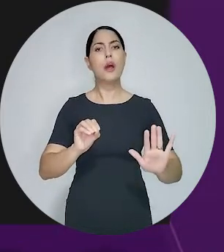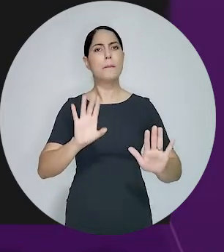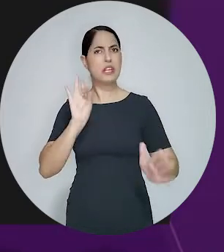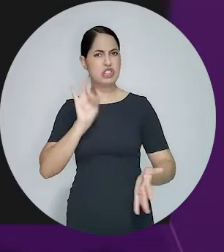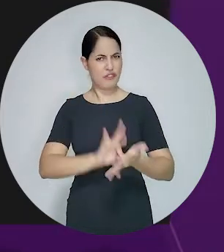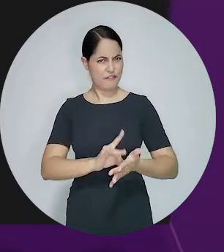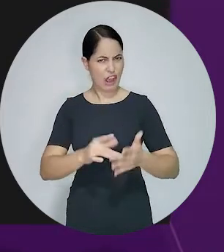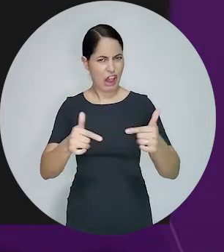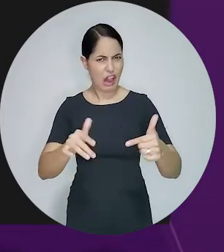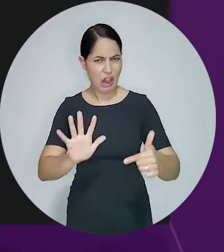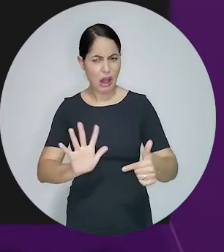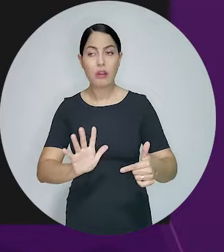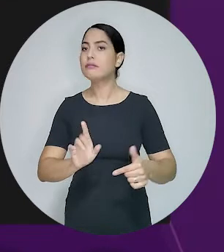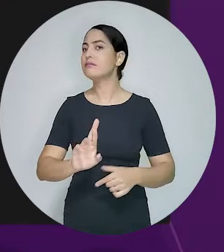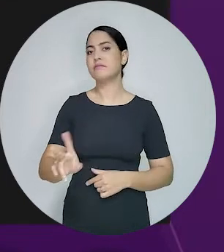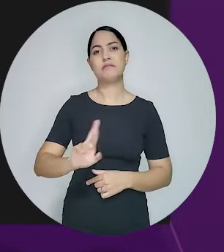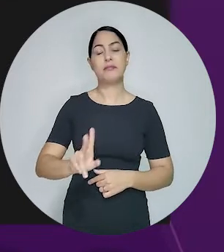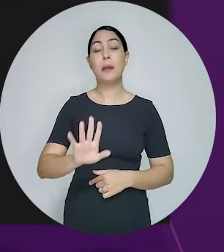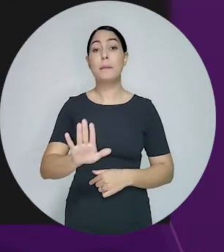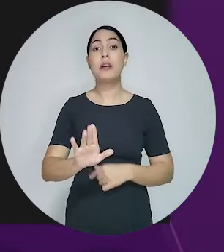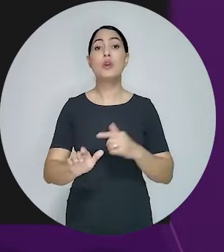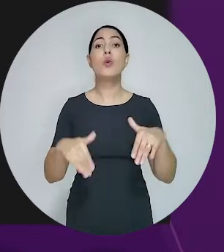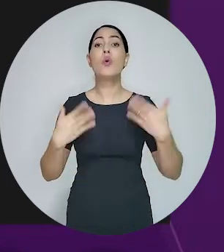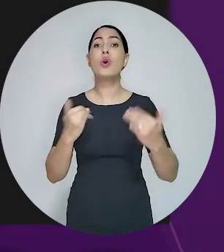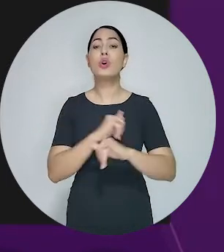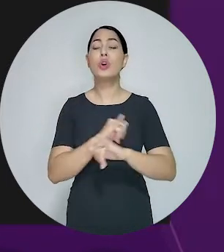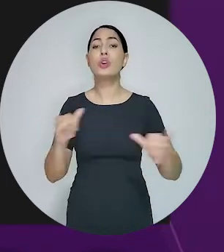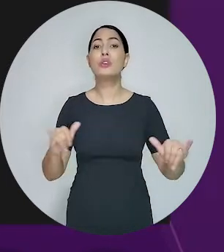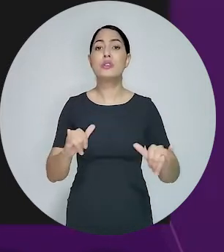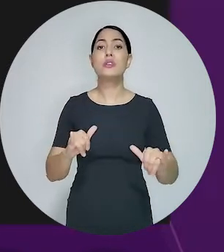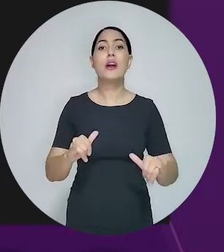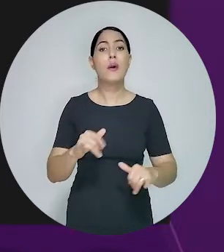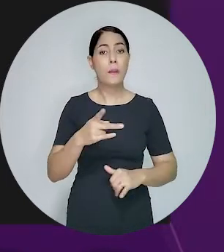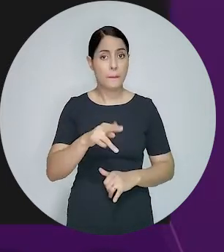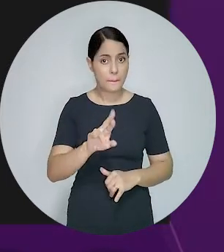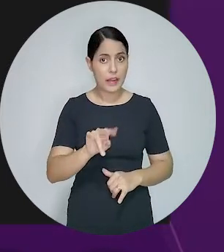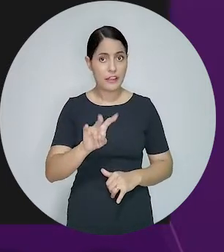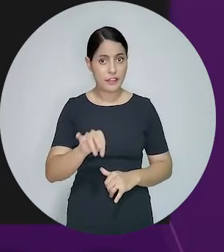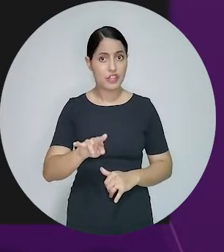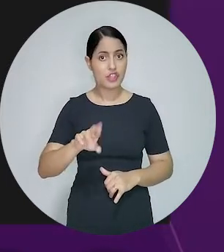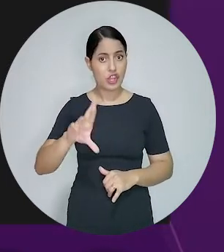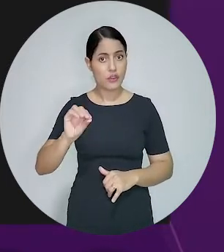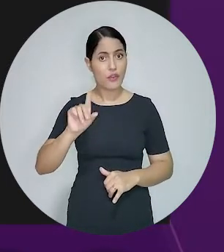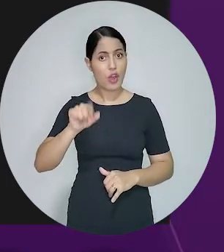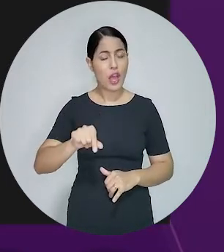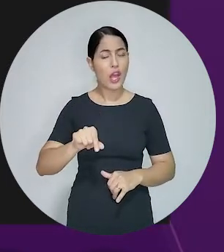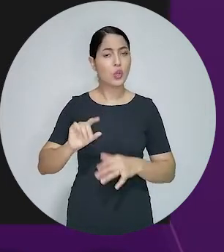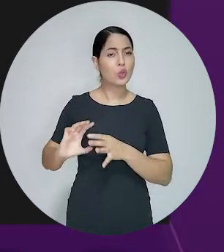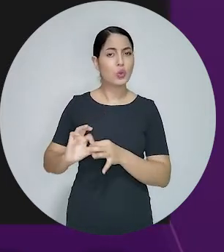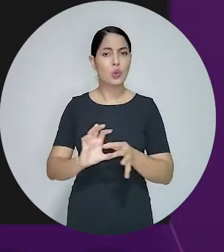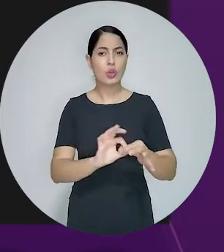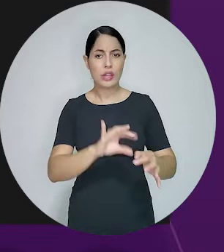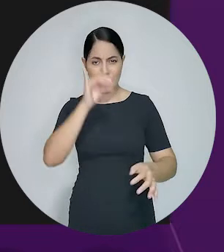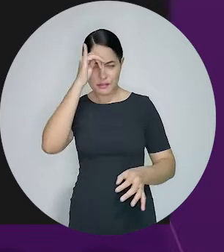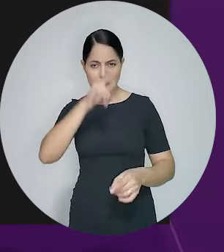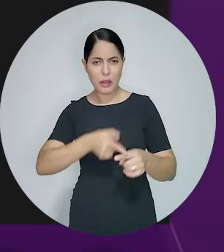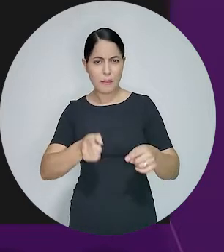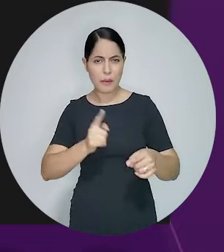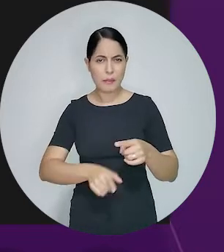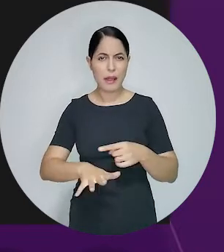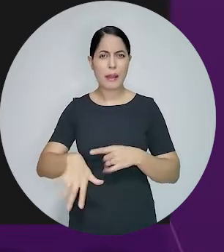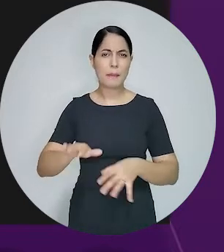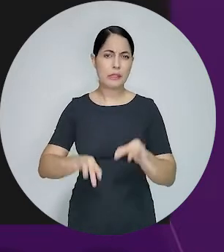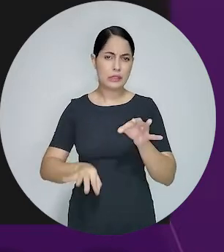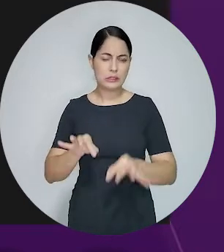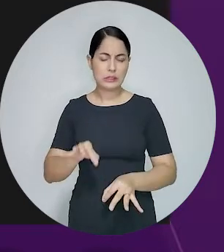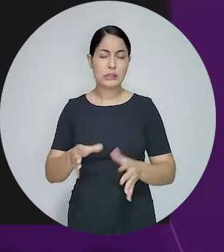é derivado de um caso repetitivo. Poderíamos até falar, ele, quando instaurado, ele quer evitar até uma dispersão jurisprudencial,